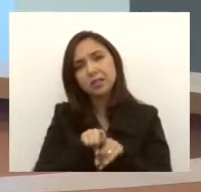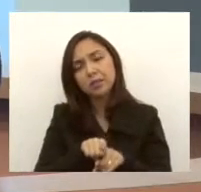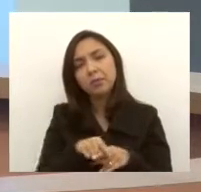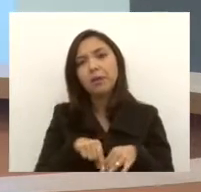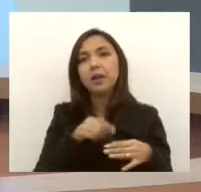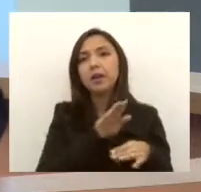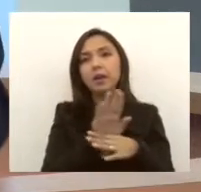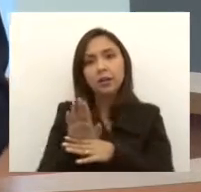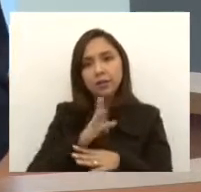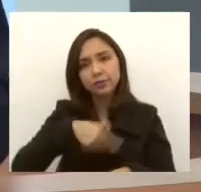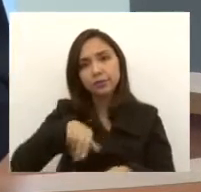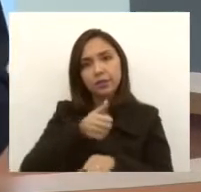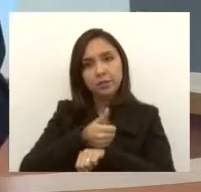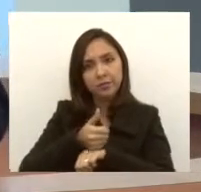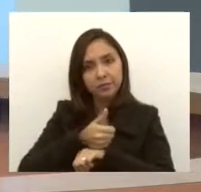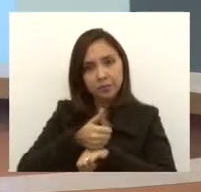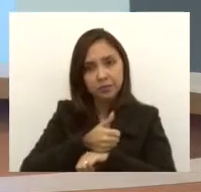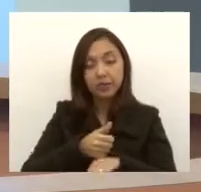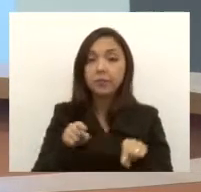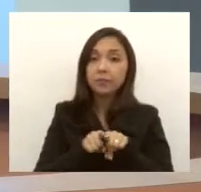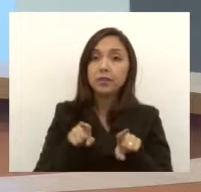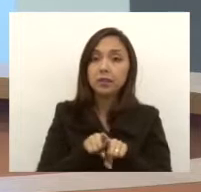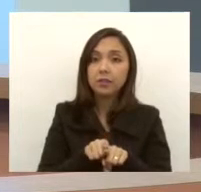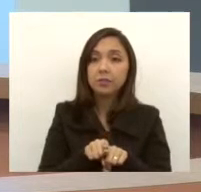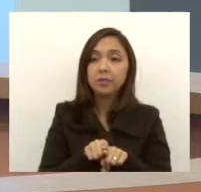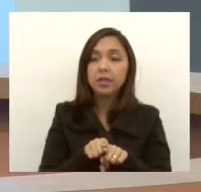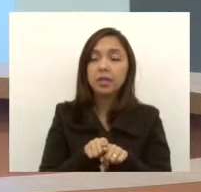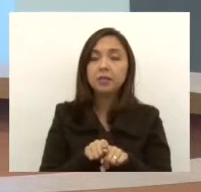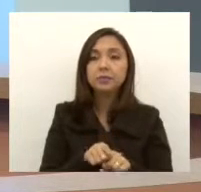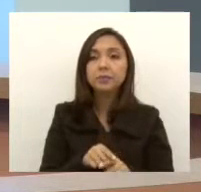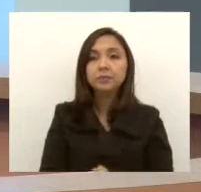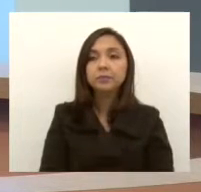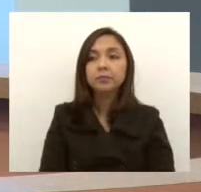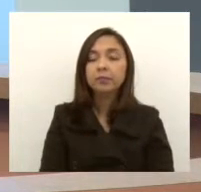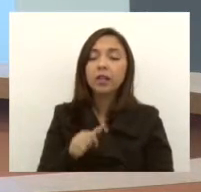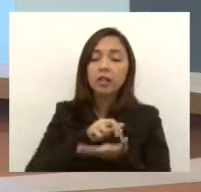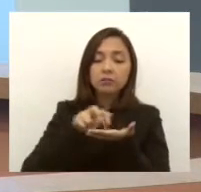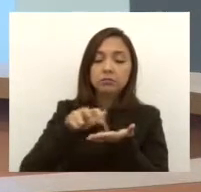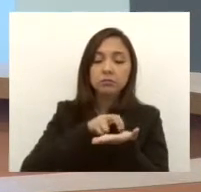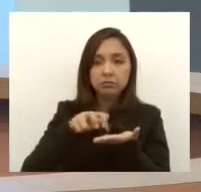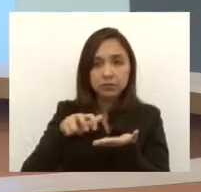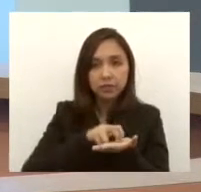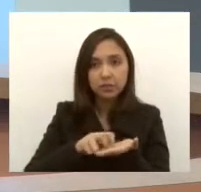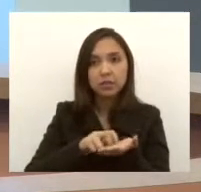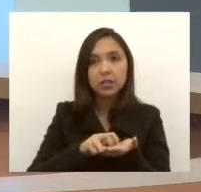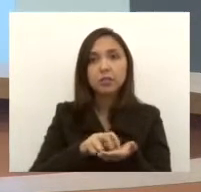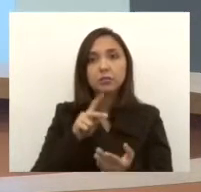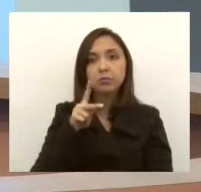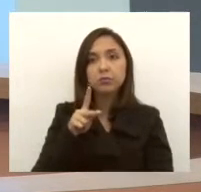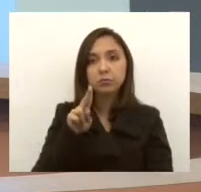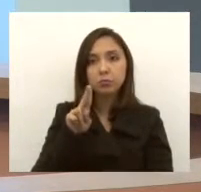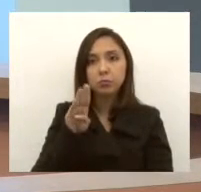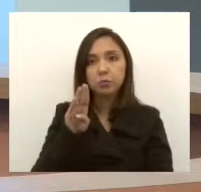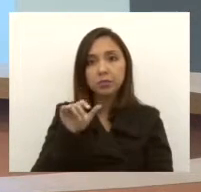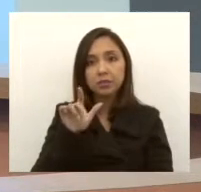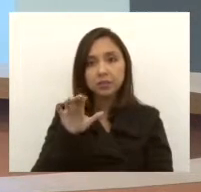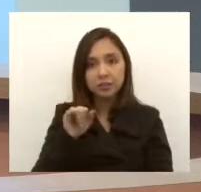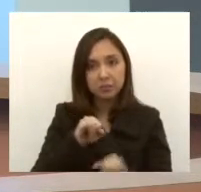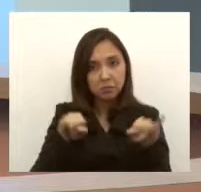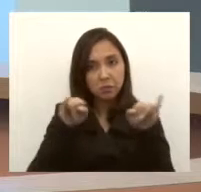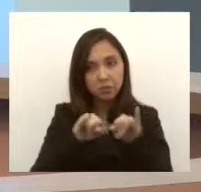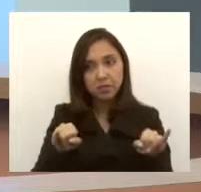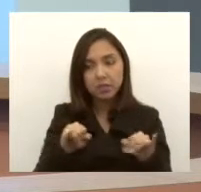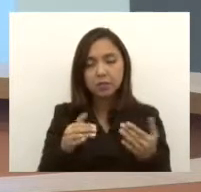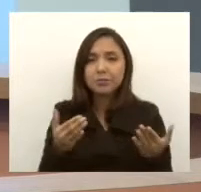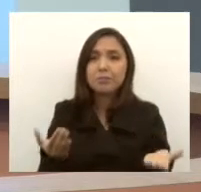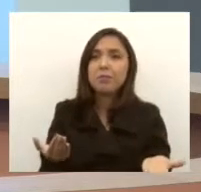ajudar esses profissionais. E também para que se isente da taxa de publicidade. Agora, mas doutor